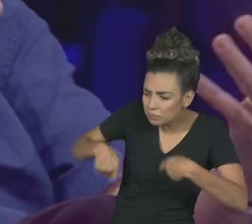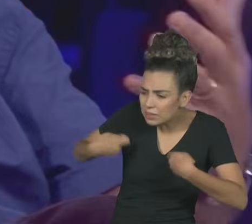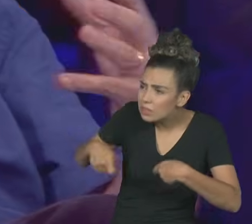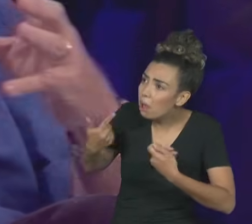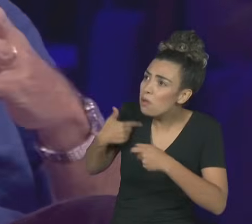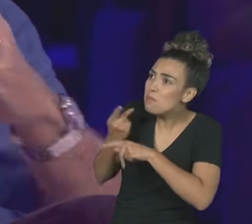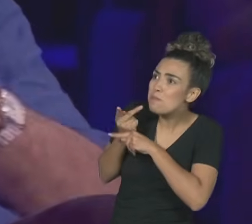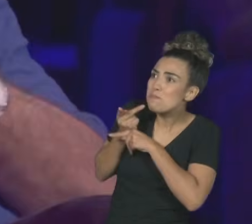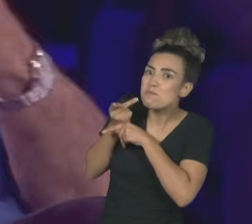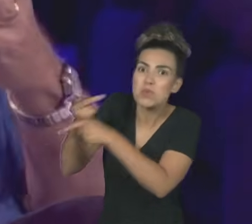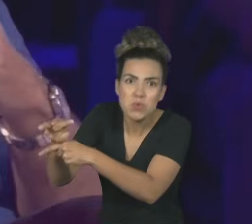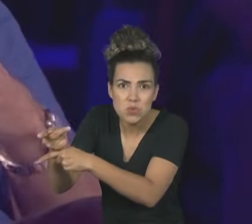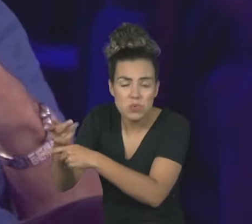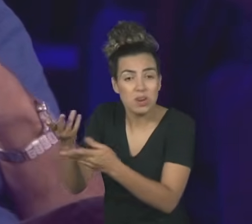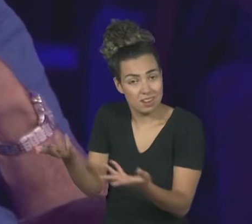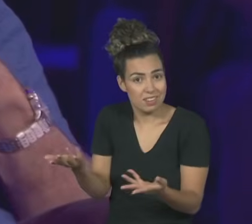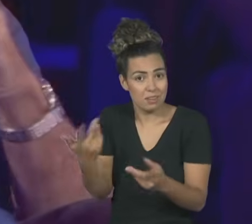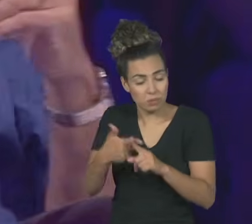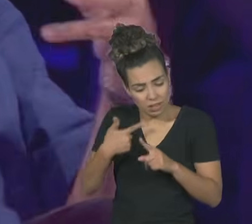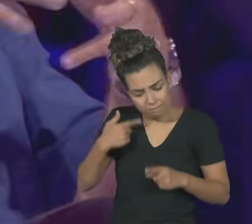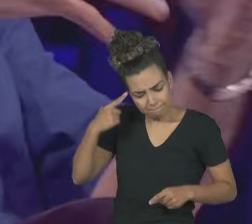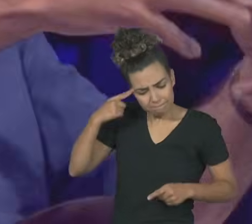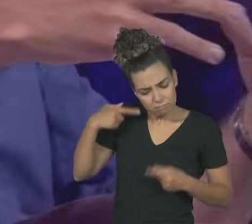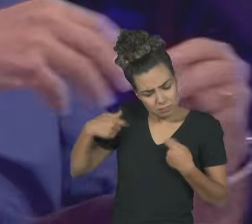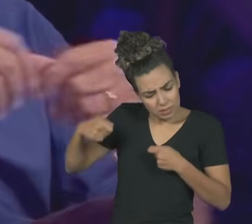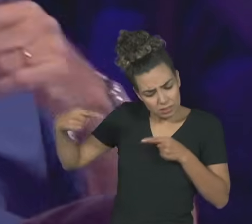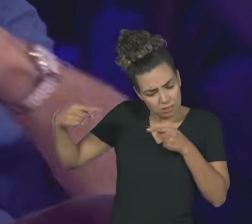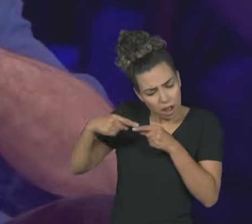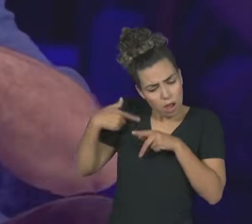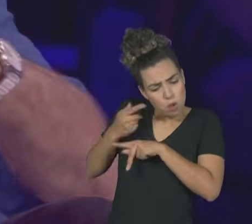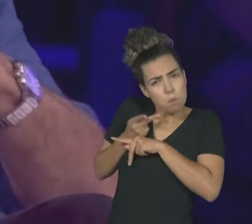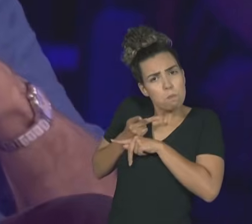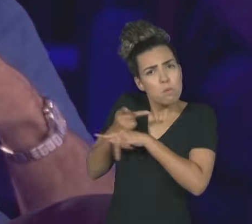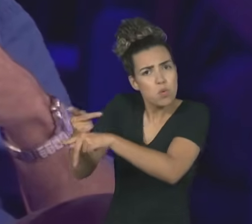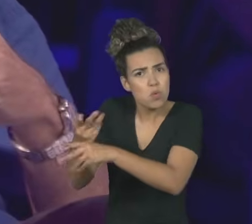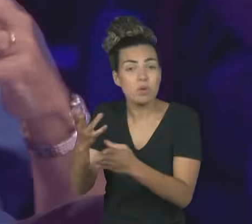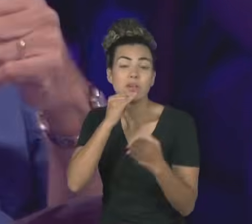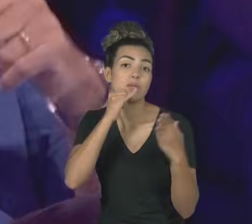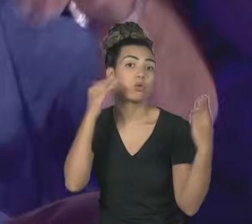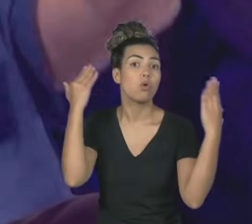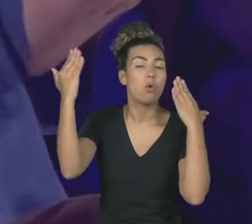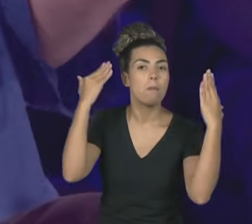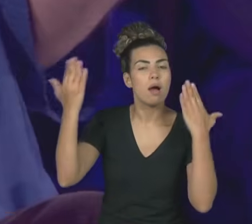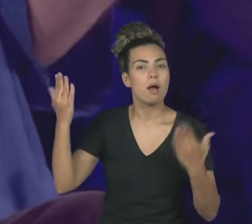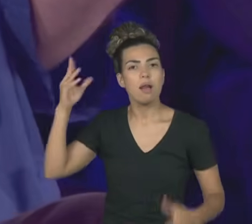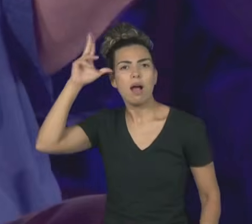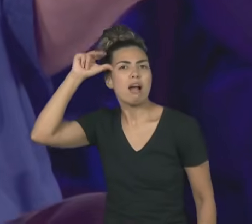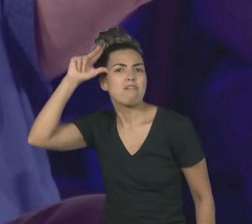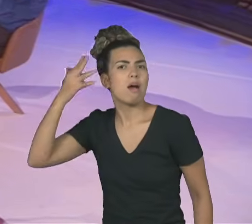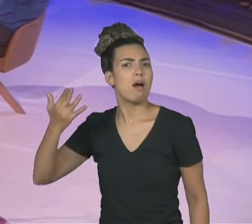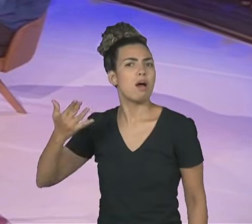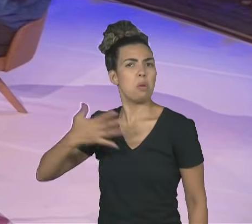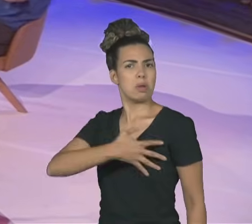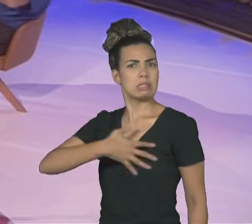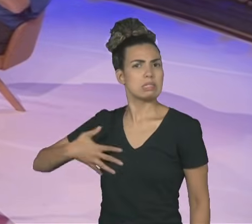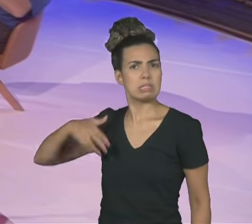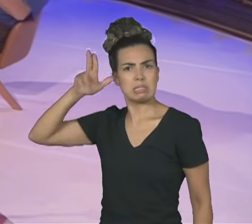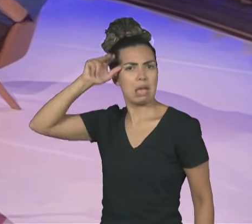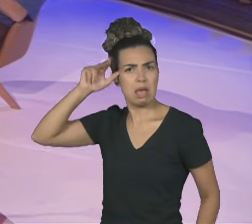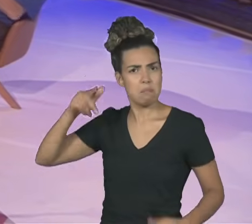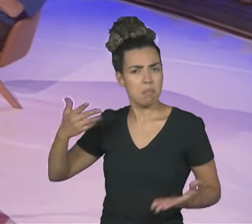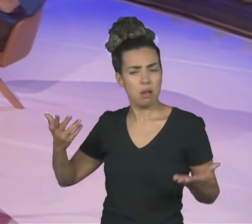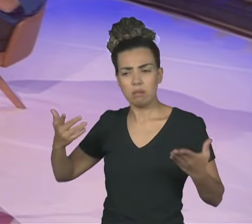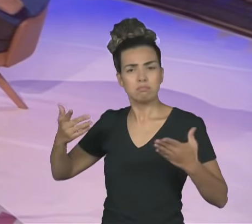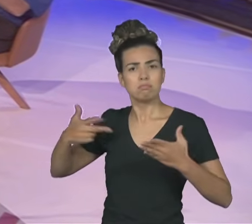procurar o outro, né? Compara com um cavalo, com uma zebra, nasce e vai embora. Igualzinho. A